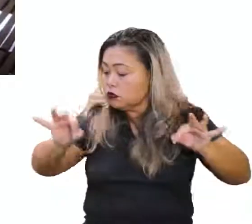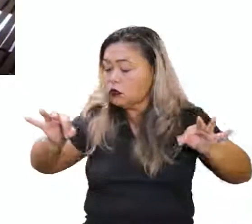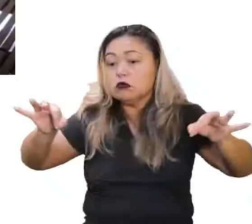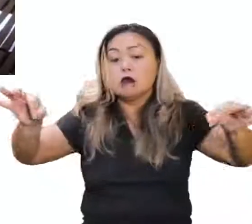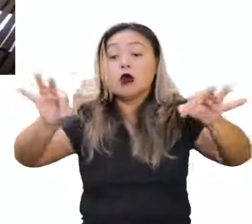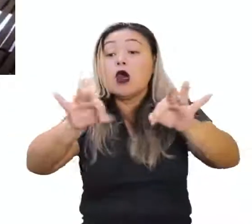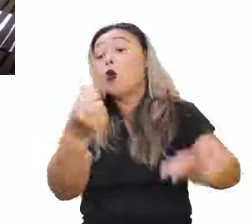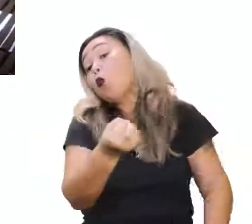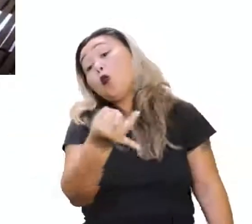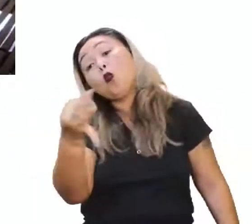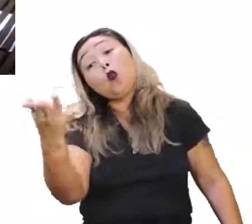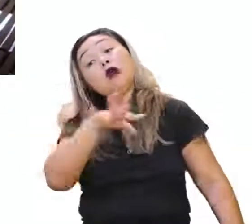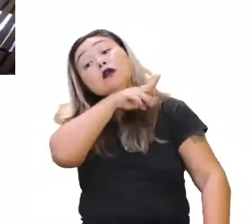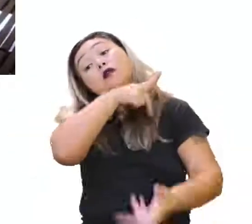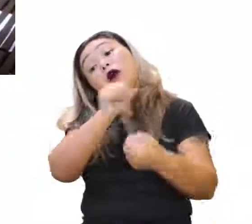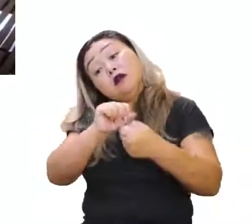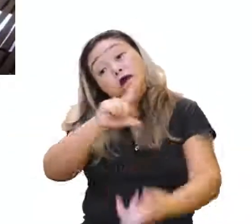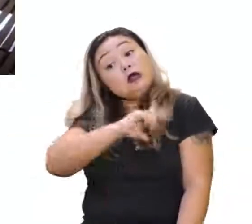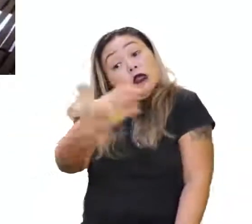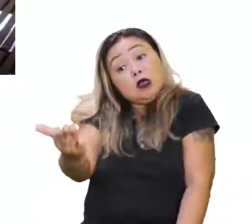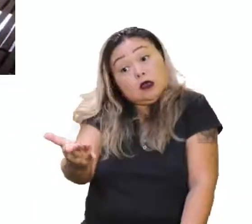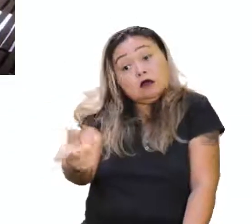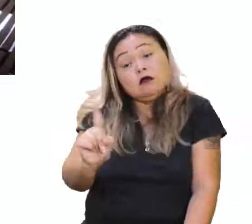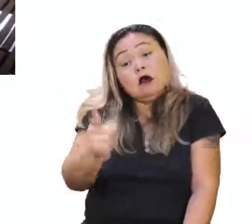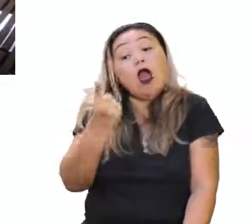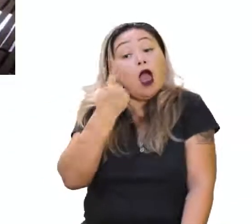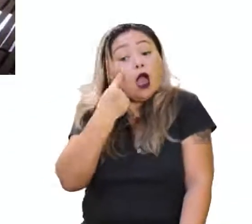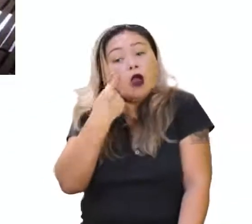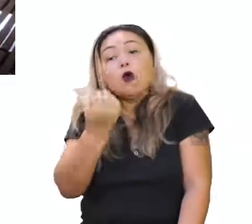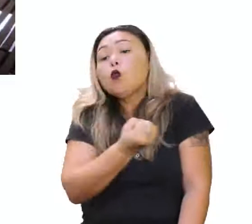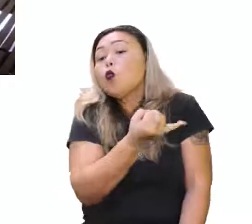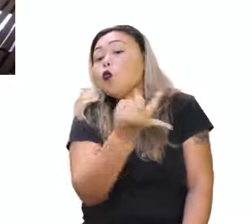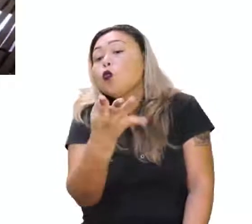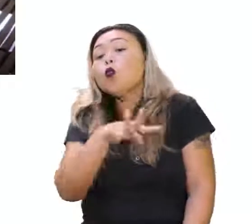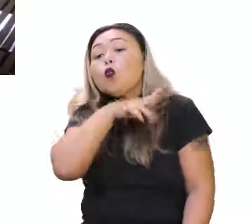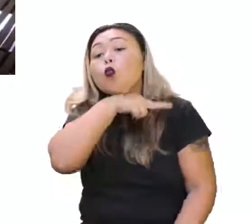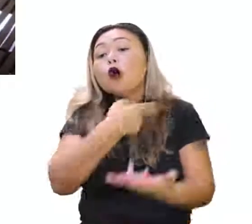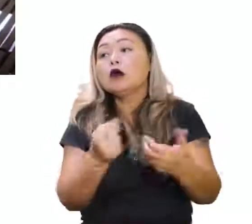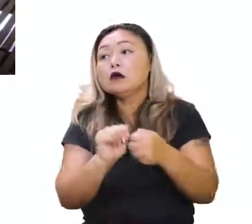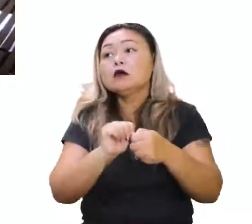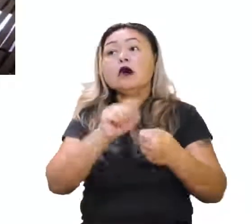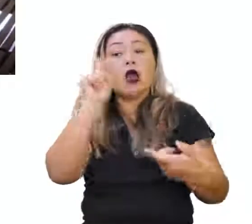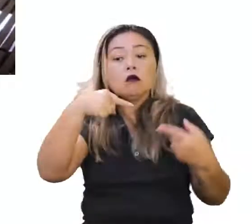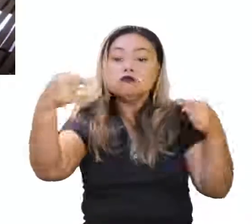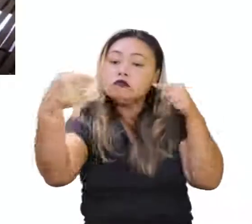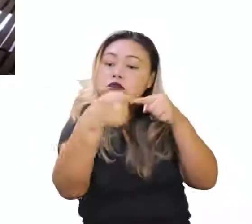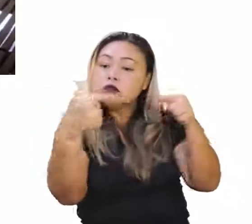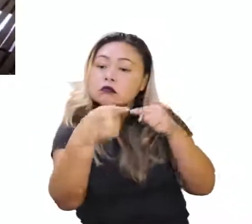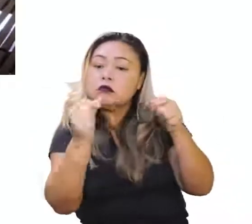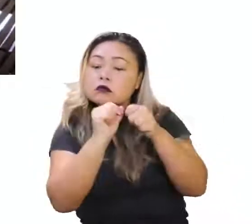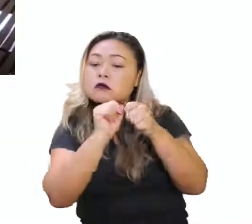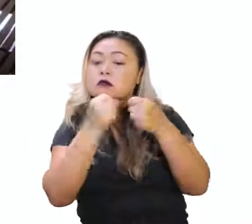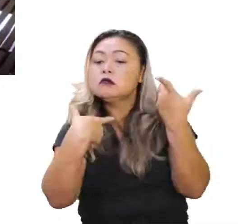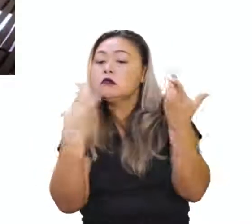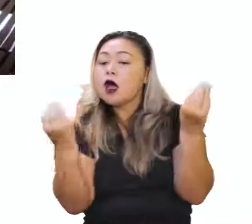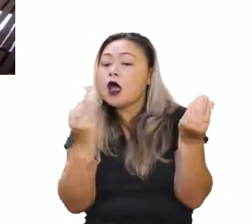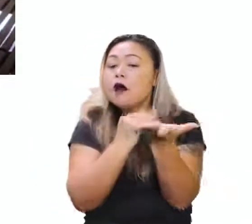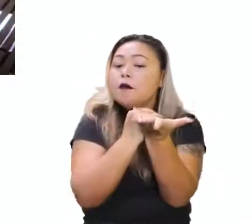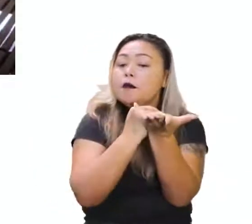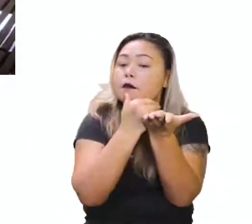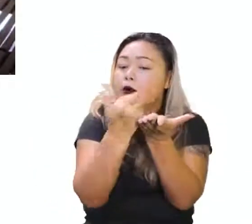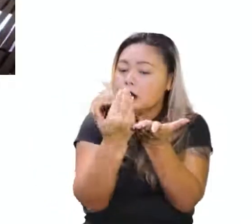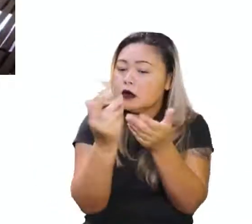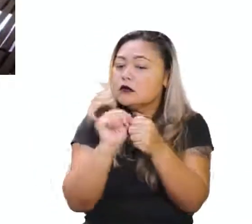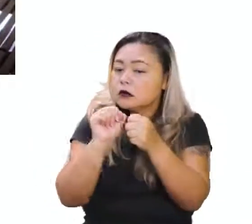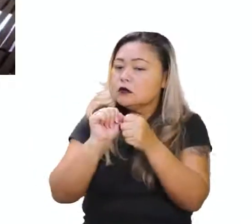correspondente pela quantidade de animal que você tem. Nós vamos ver qual é a quantidade de animal para você ter, pelo menos assim, para